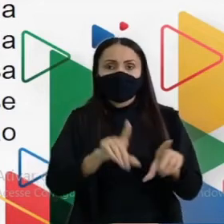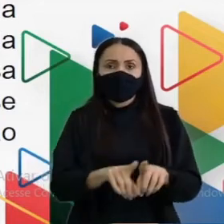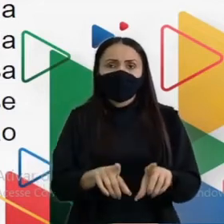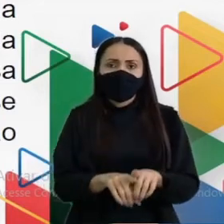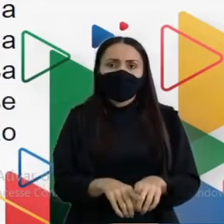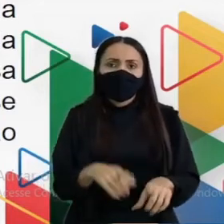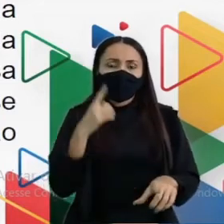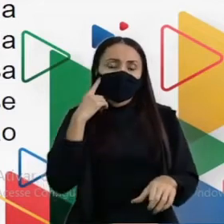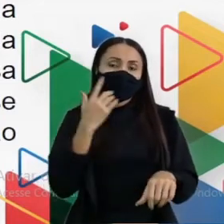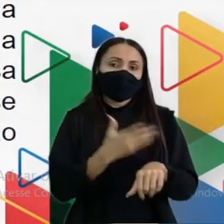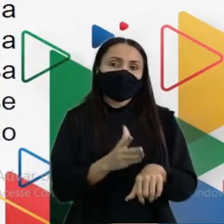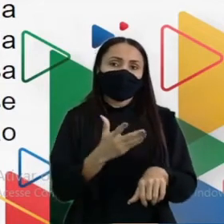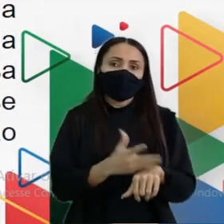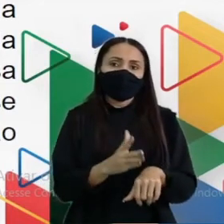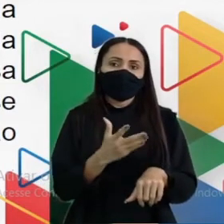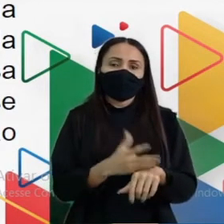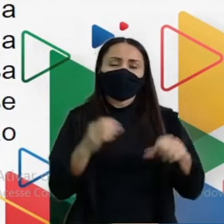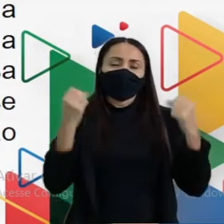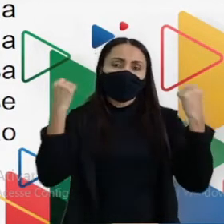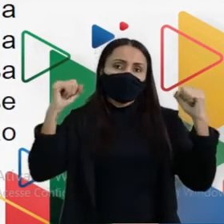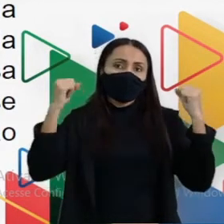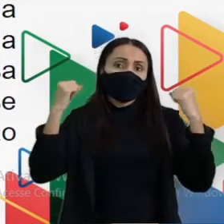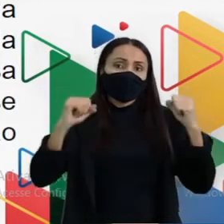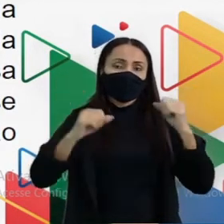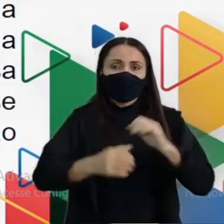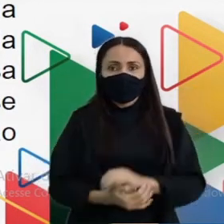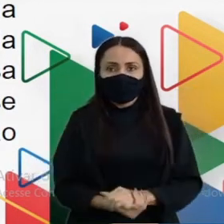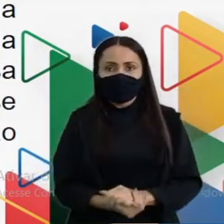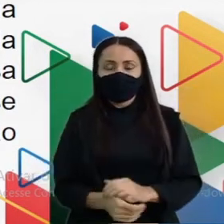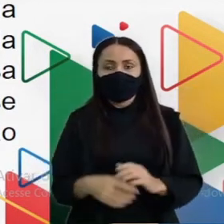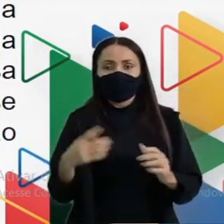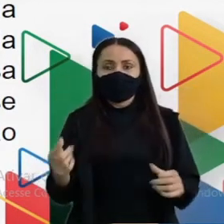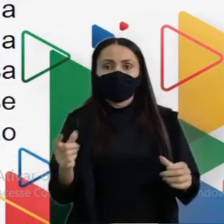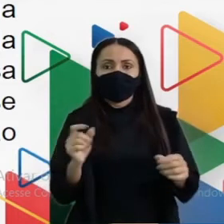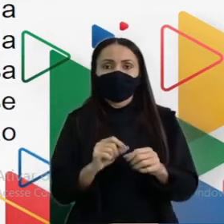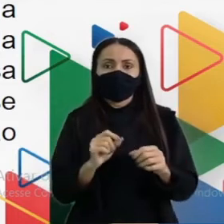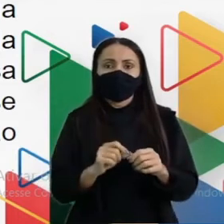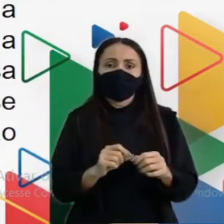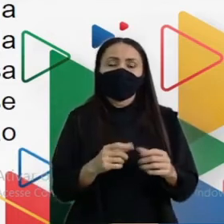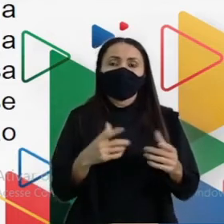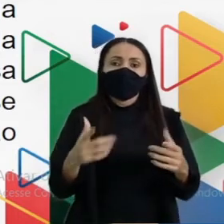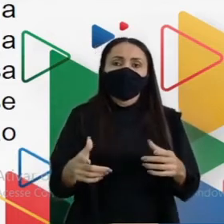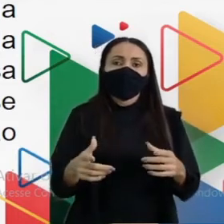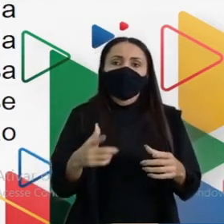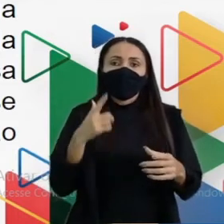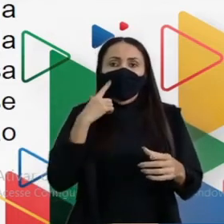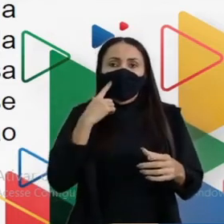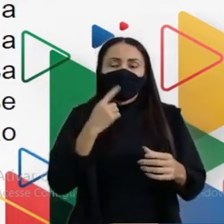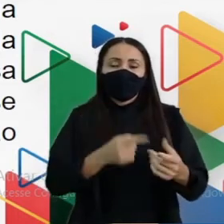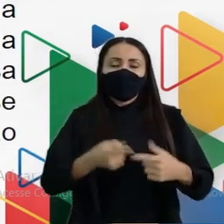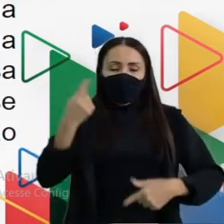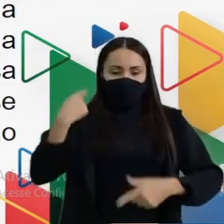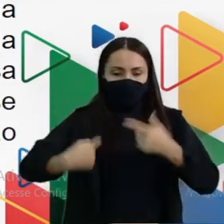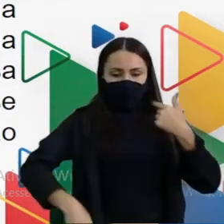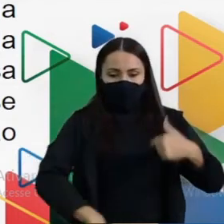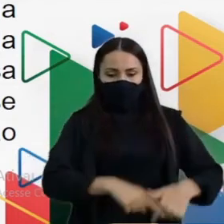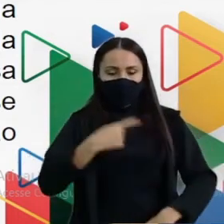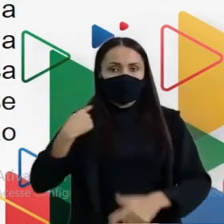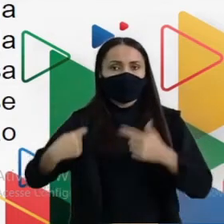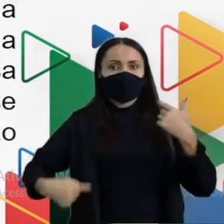através da prática de atividade física. Por quê? Porque quando a gente está fazendo exercícios físicos, os vasos sanguíneos se